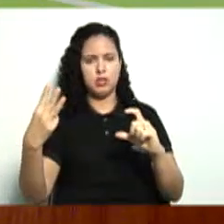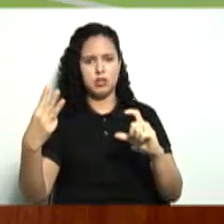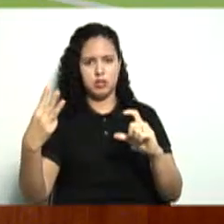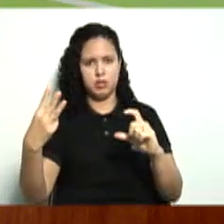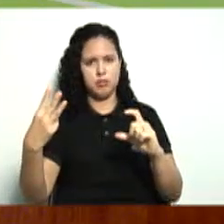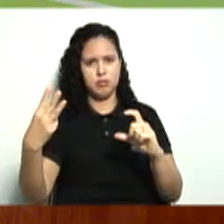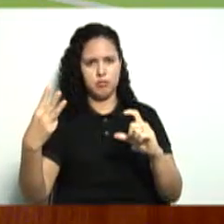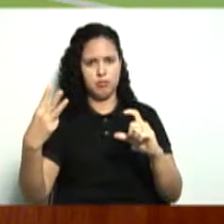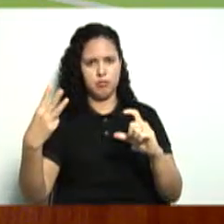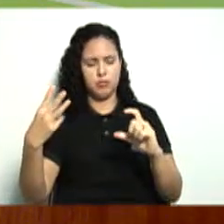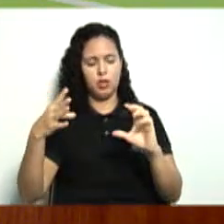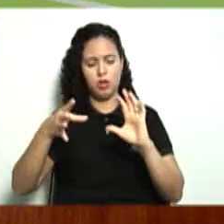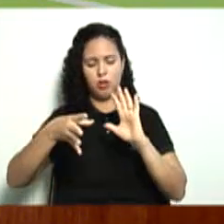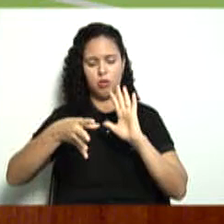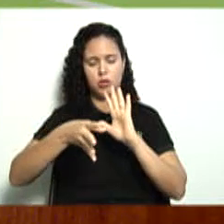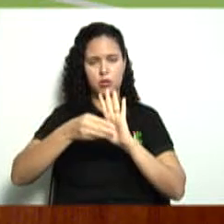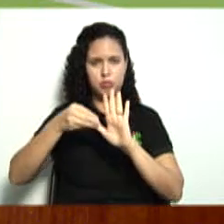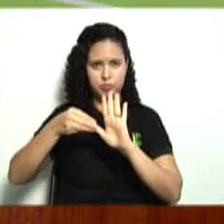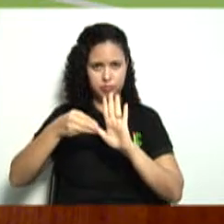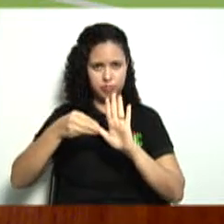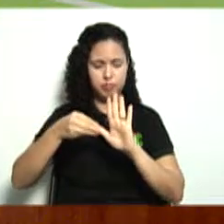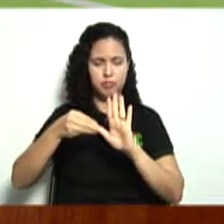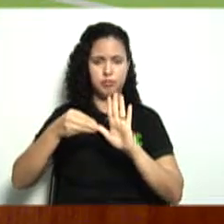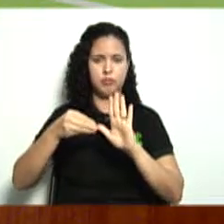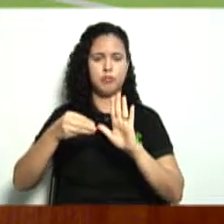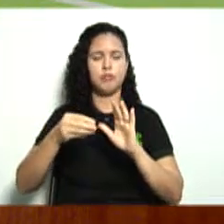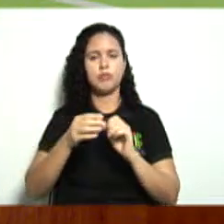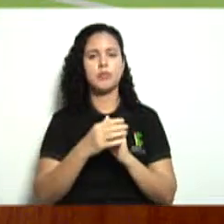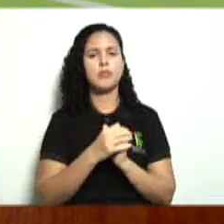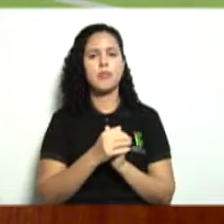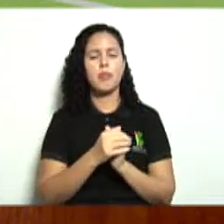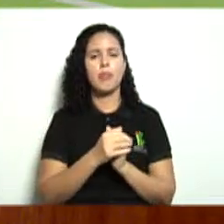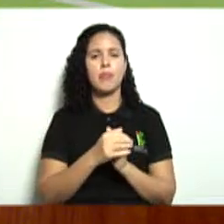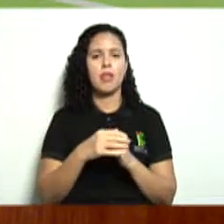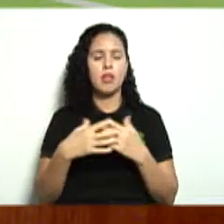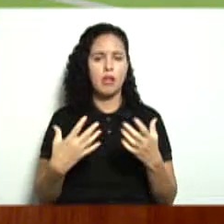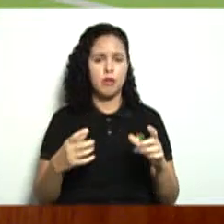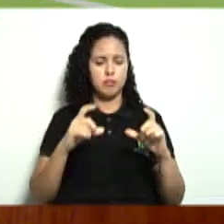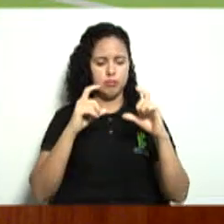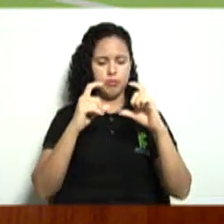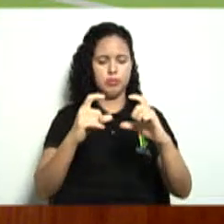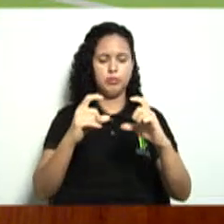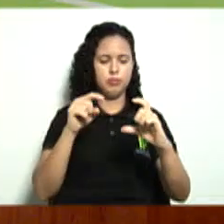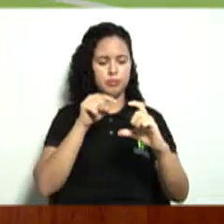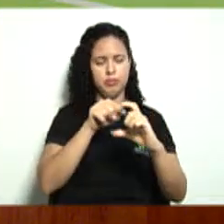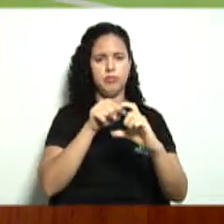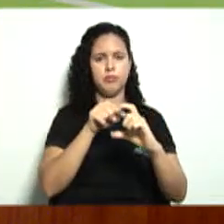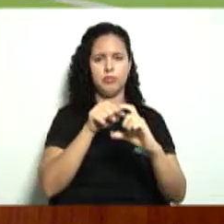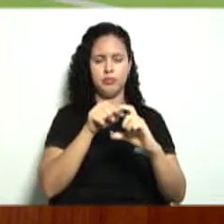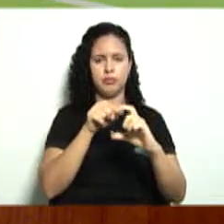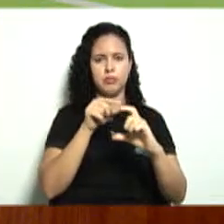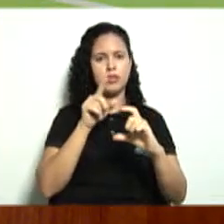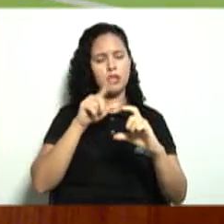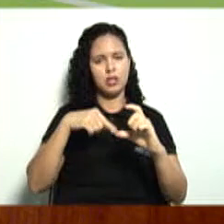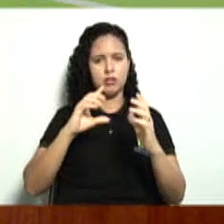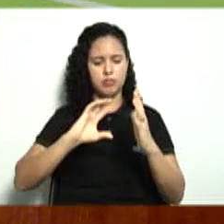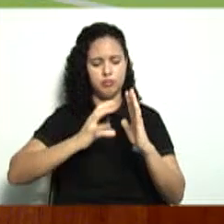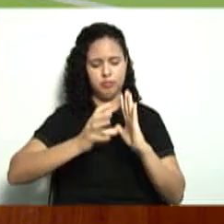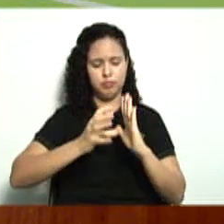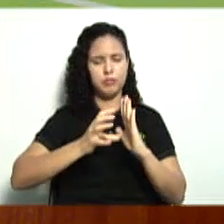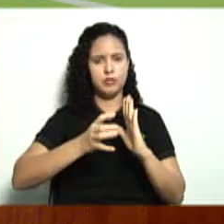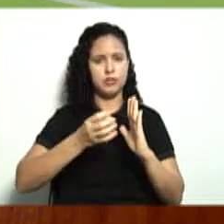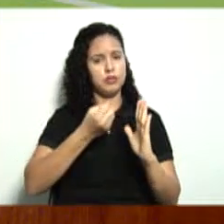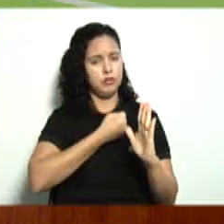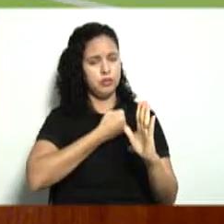o mesmo número 100. Tá? O que eu estou querendo dizer com isso? As fórmulas também são como se fossem esses dados, como se fosse um